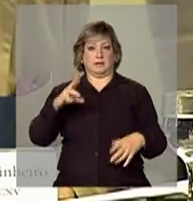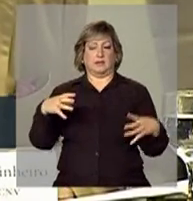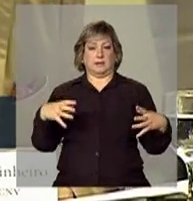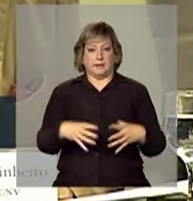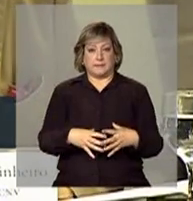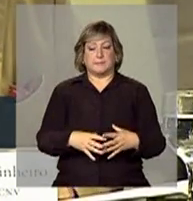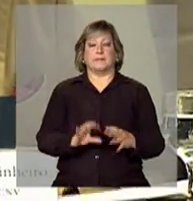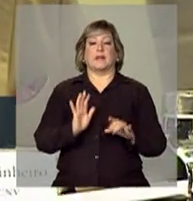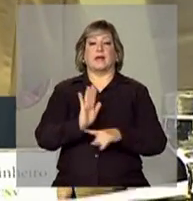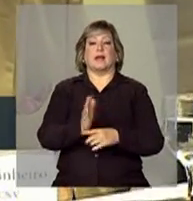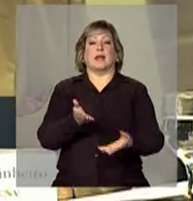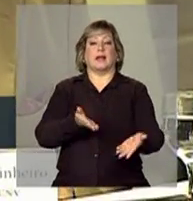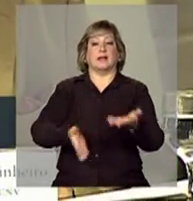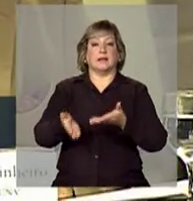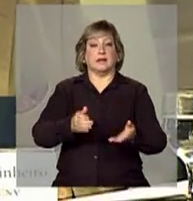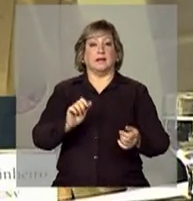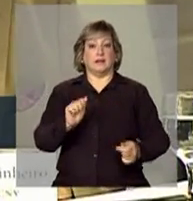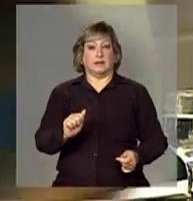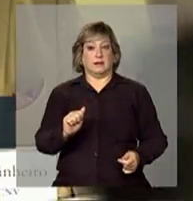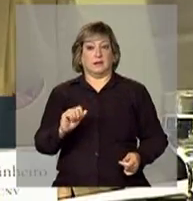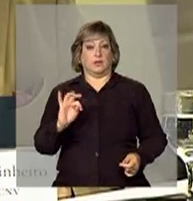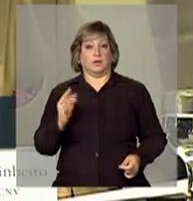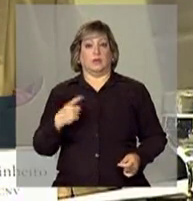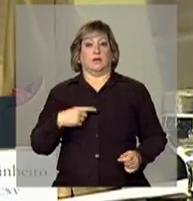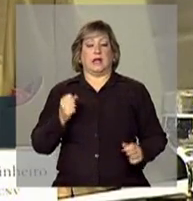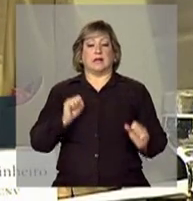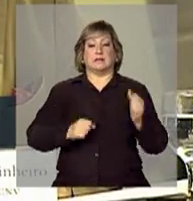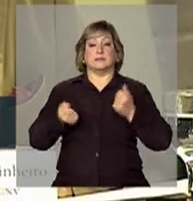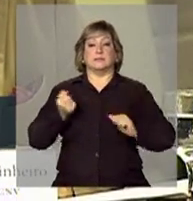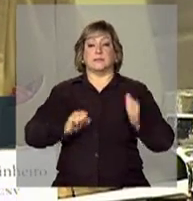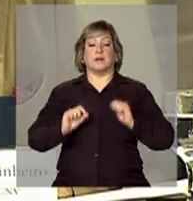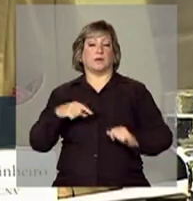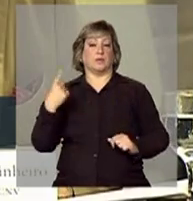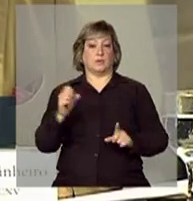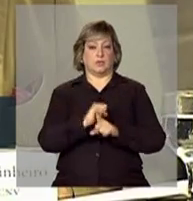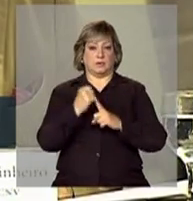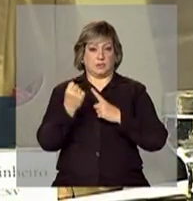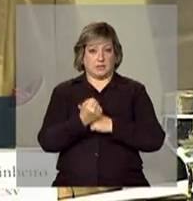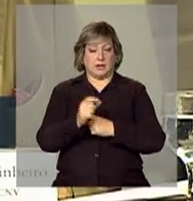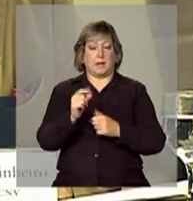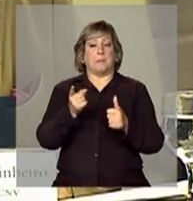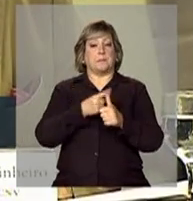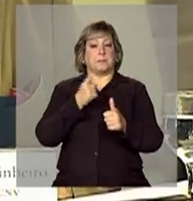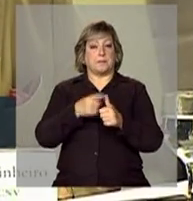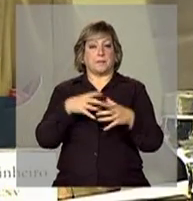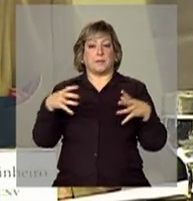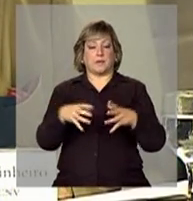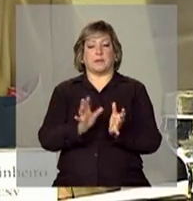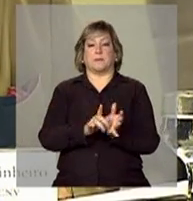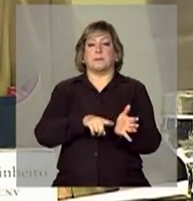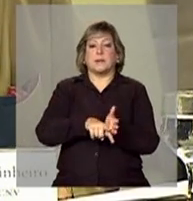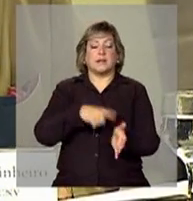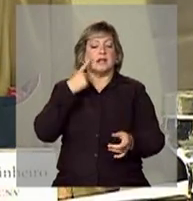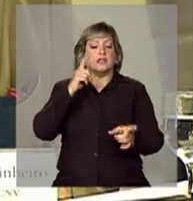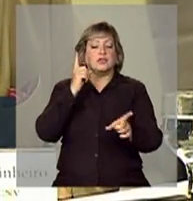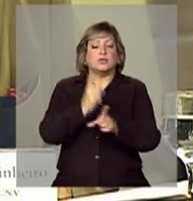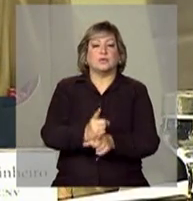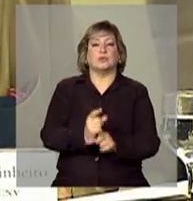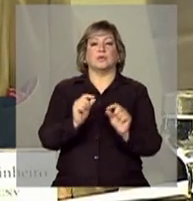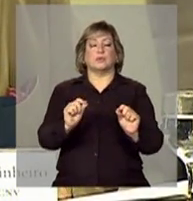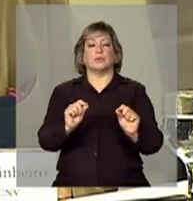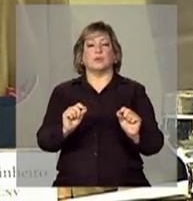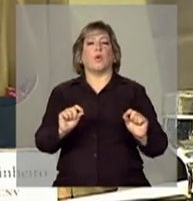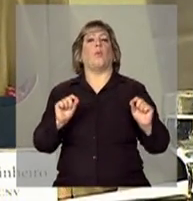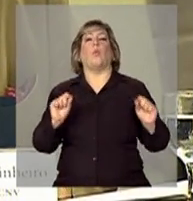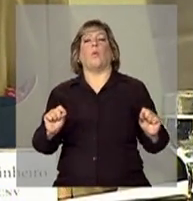e atender às altas expectativas da sociedade. A primeira linha de pesquisa visa descobrir e resgatar os